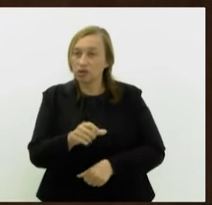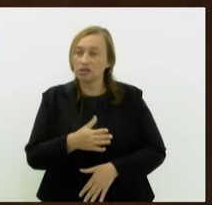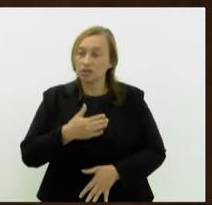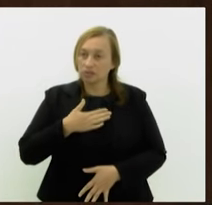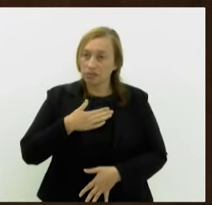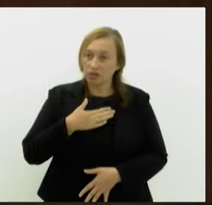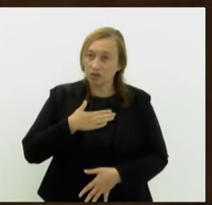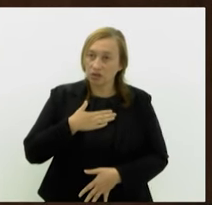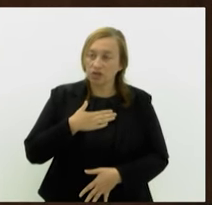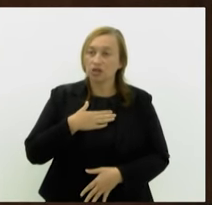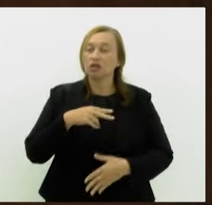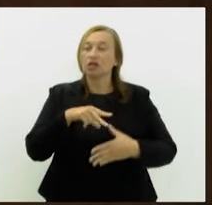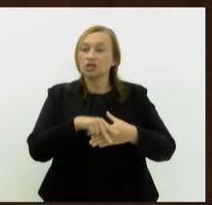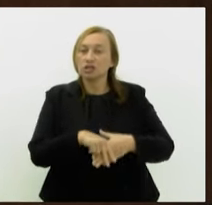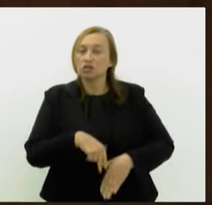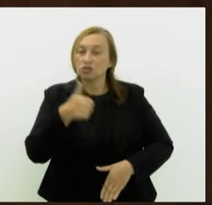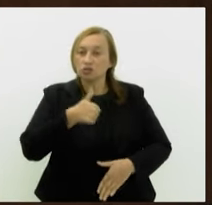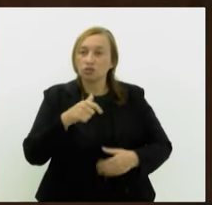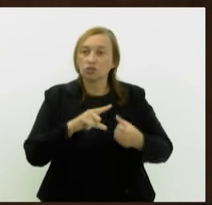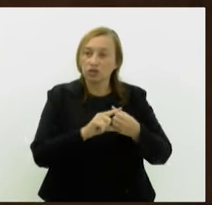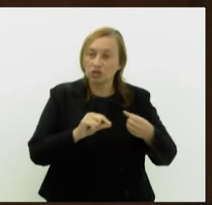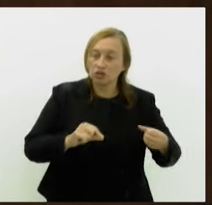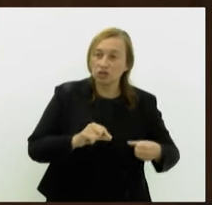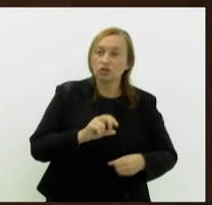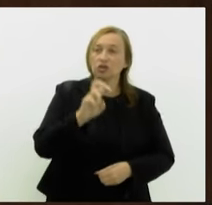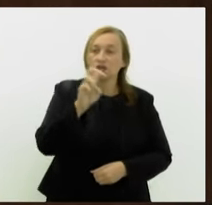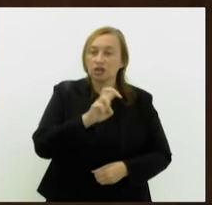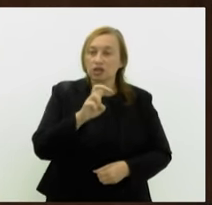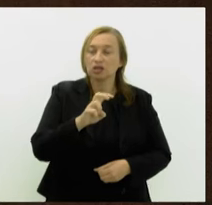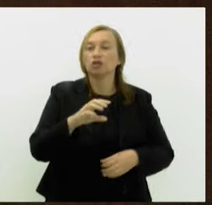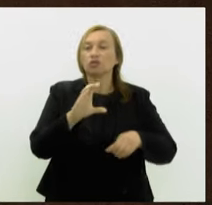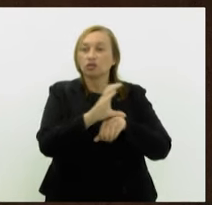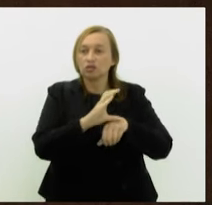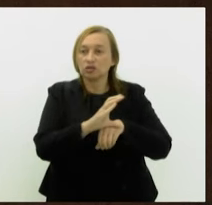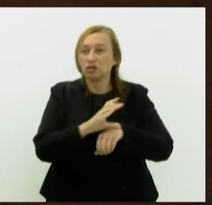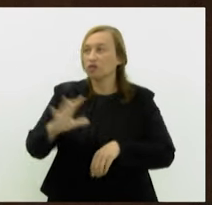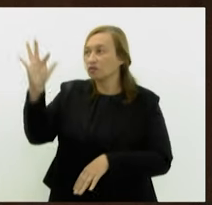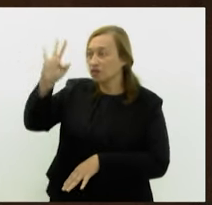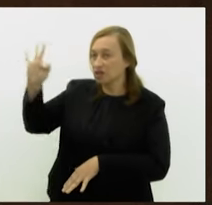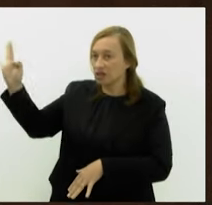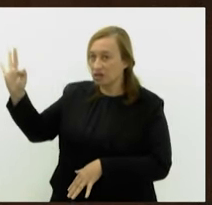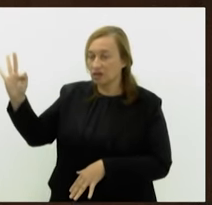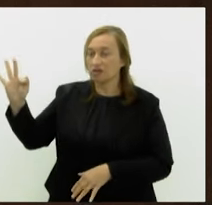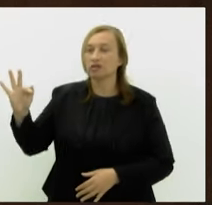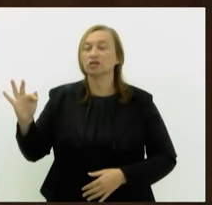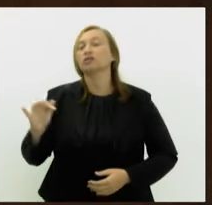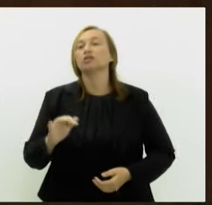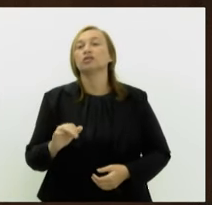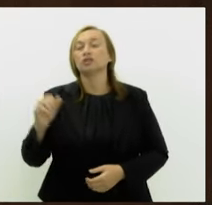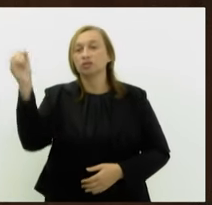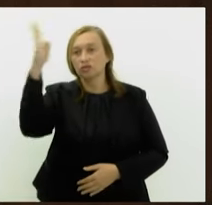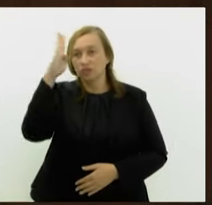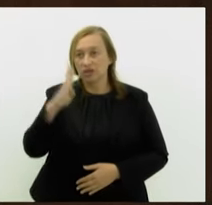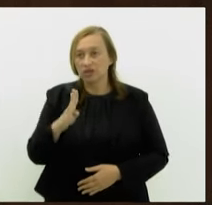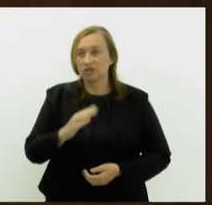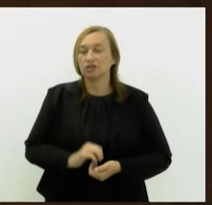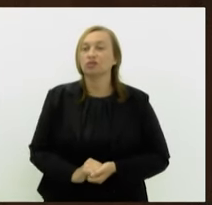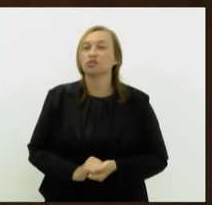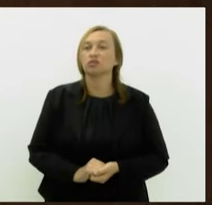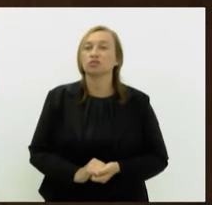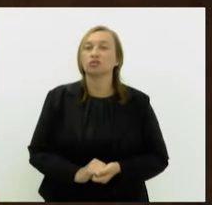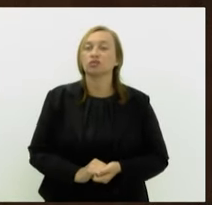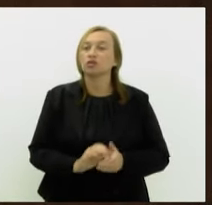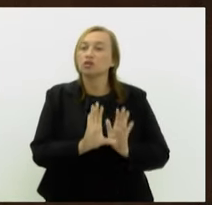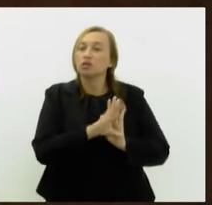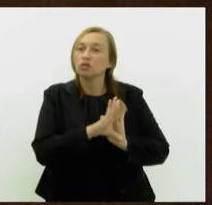Conforme inciso 1 do artigo 5º da Constituição Federal da República Federativa do Brasil, no conceito